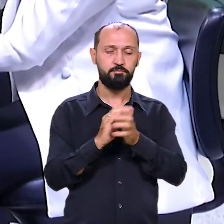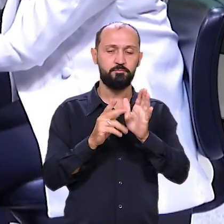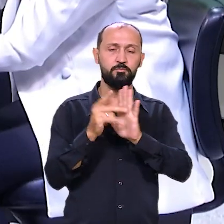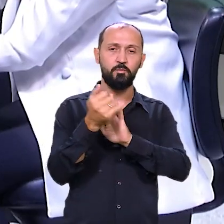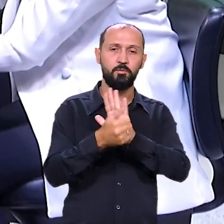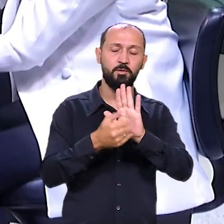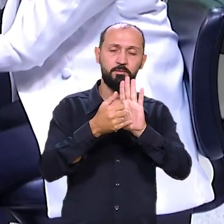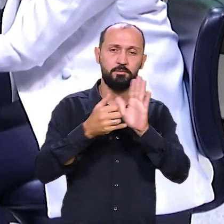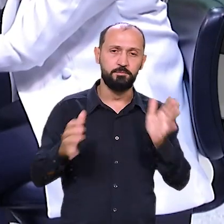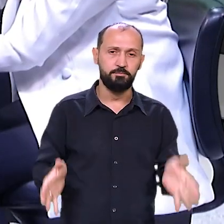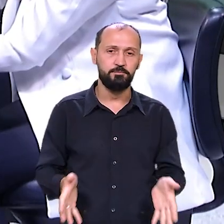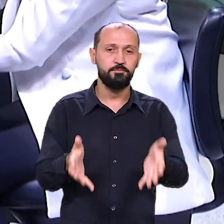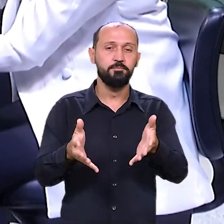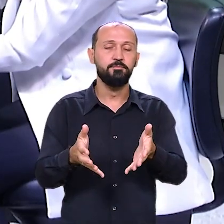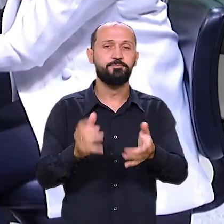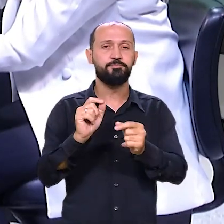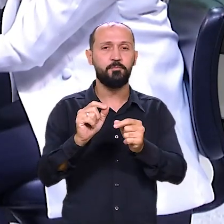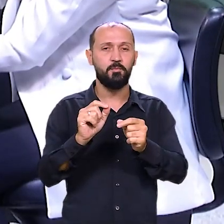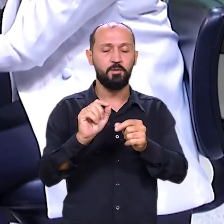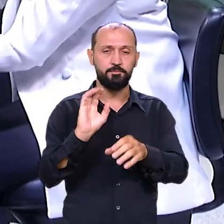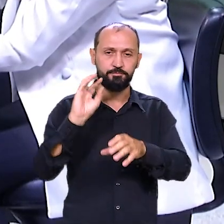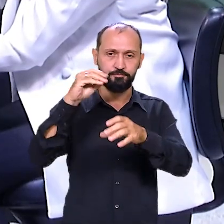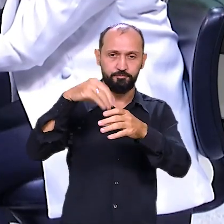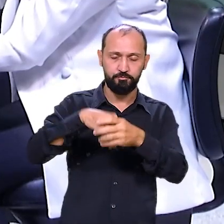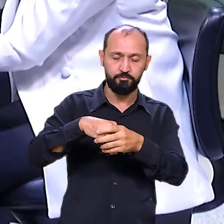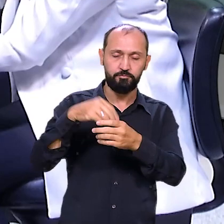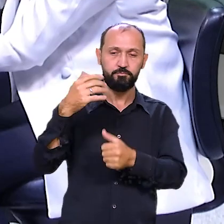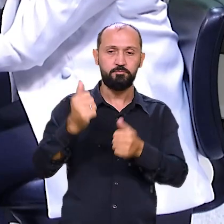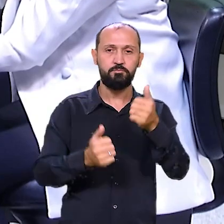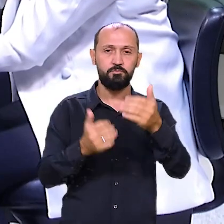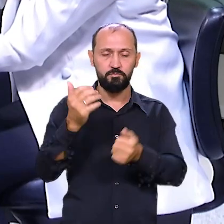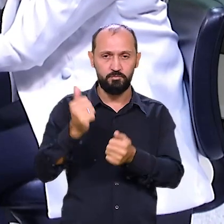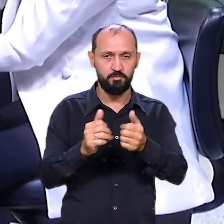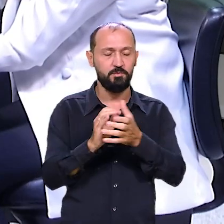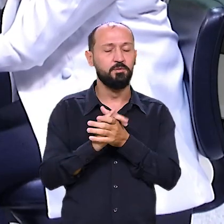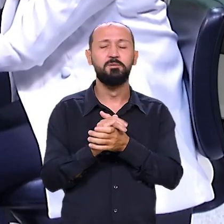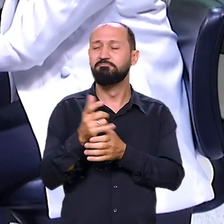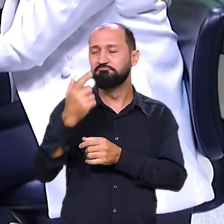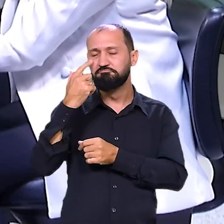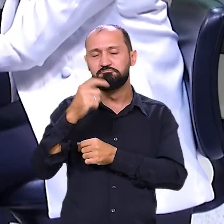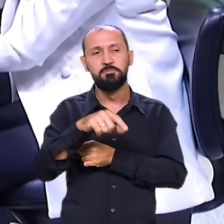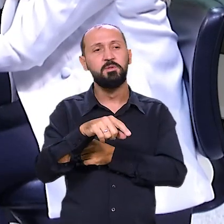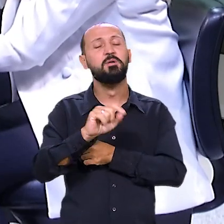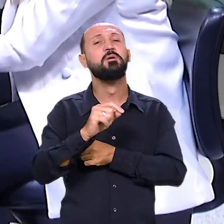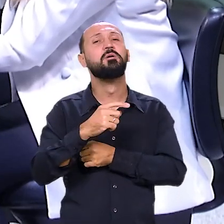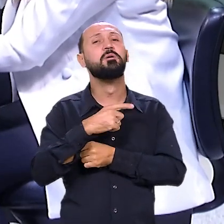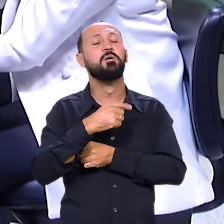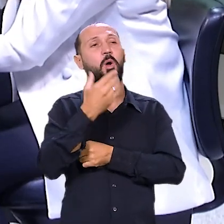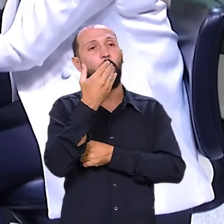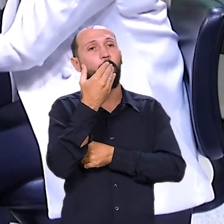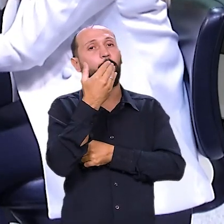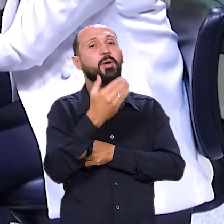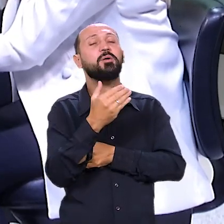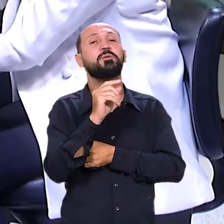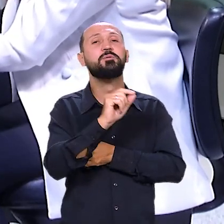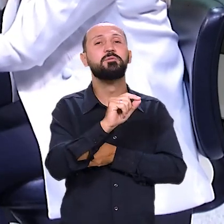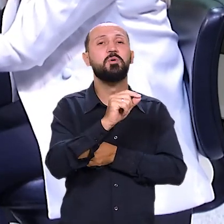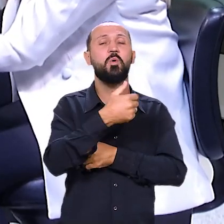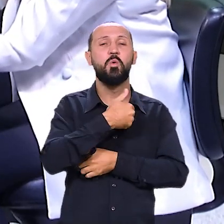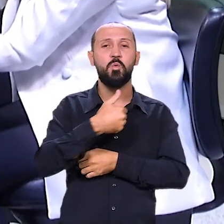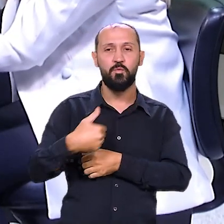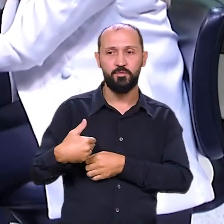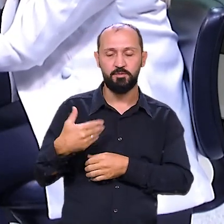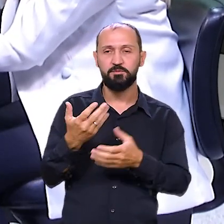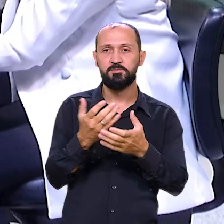um programa de incentivo ao setor leiteiro. Olha que interessante. E o que nós pedimos